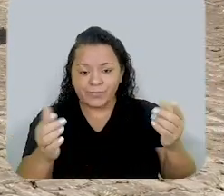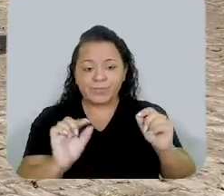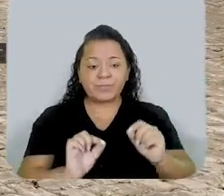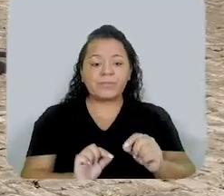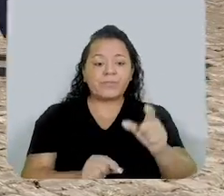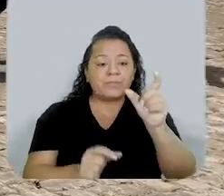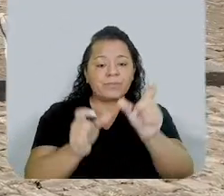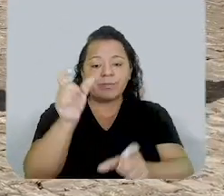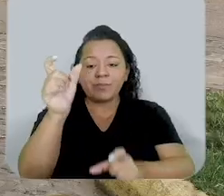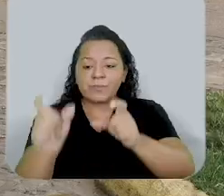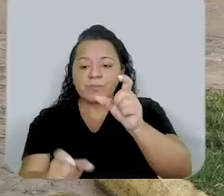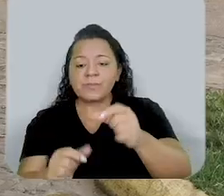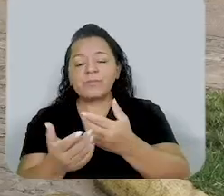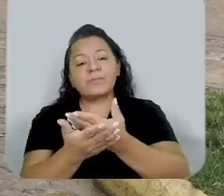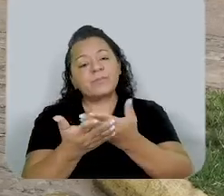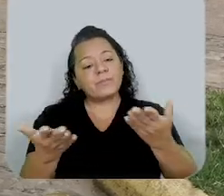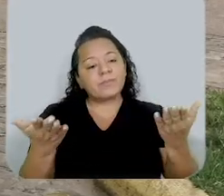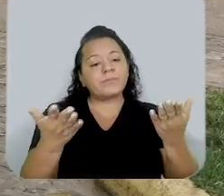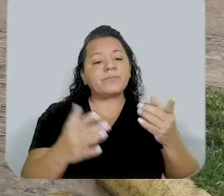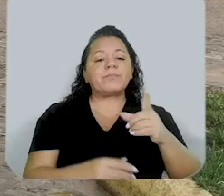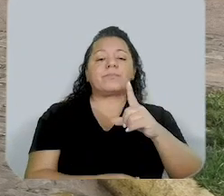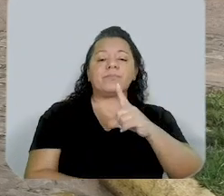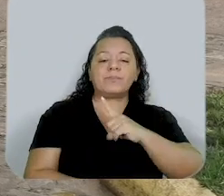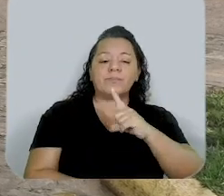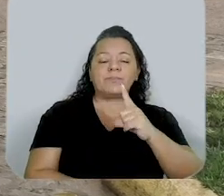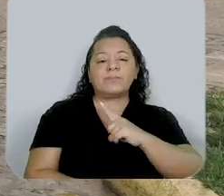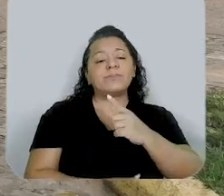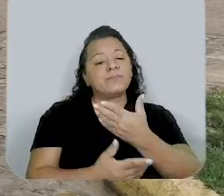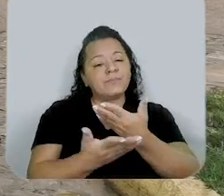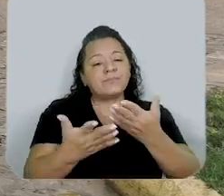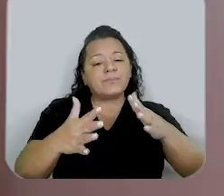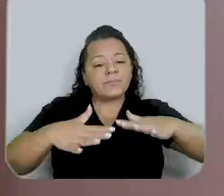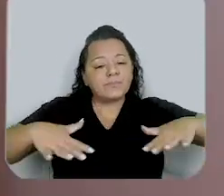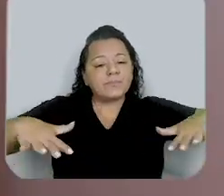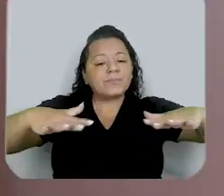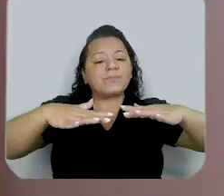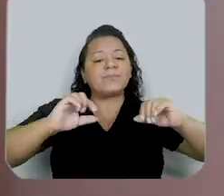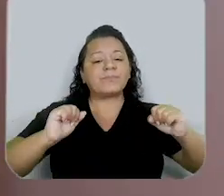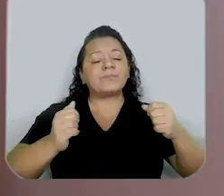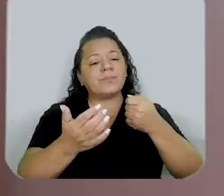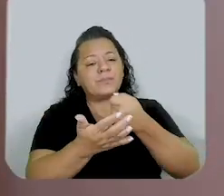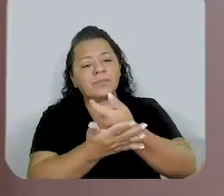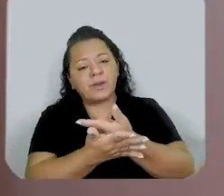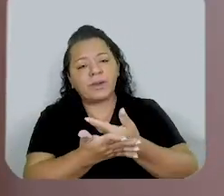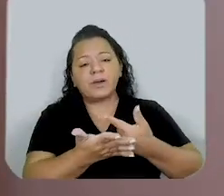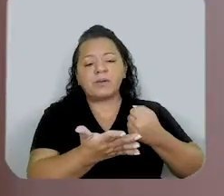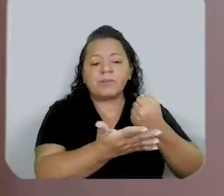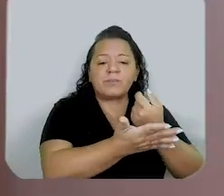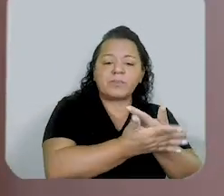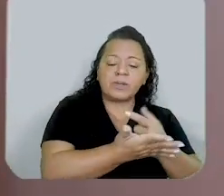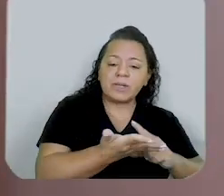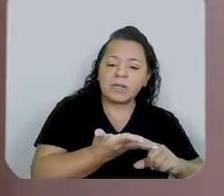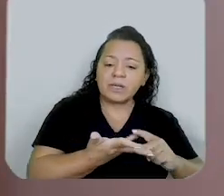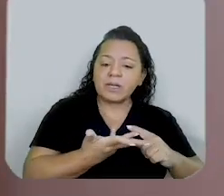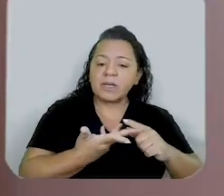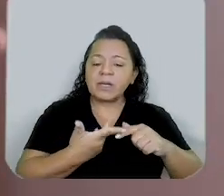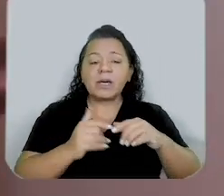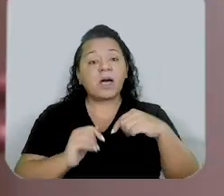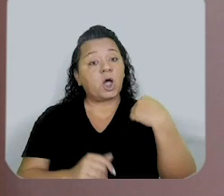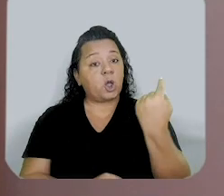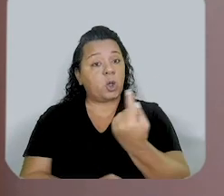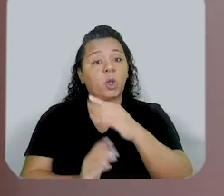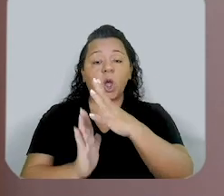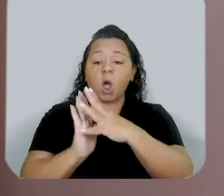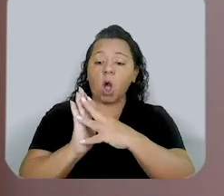e Liverpool. Você vai comprar aqui também. A gente copia, mas copia muito mal, né? Daí